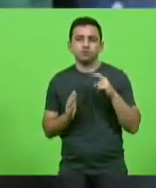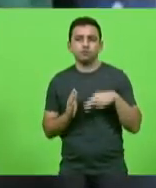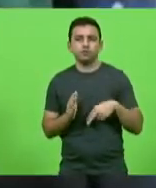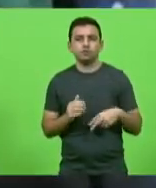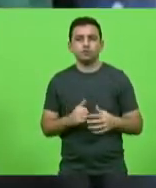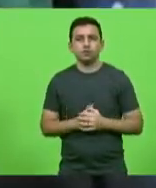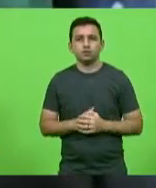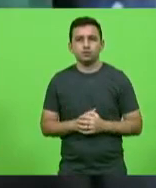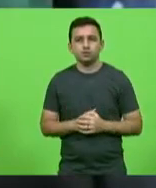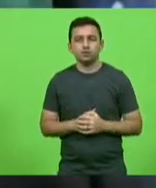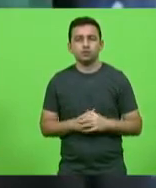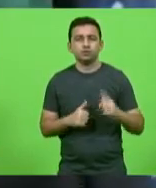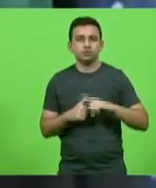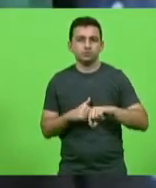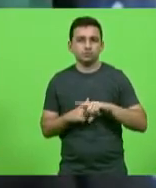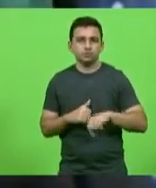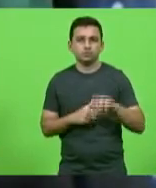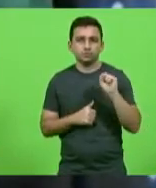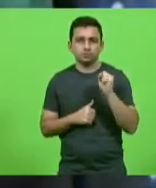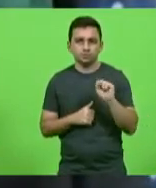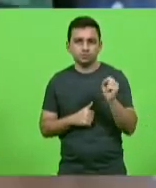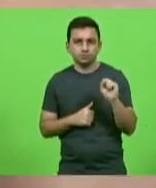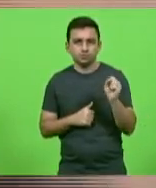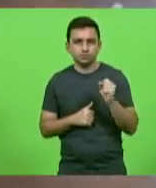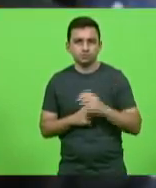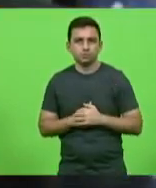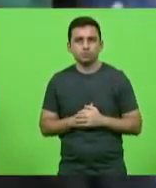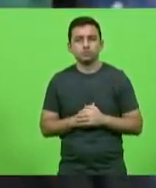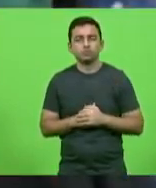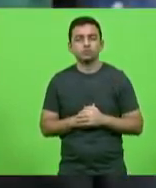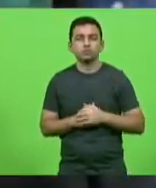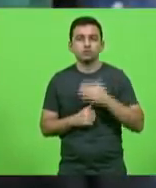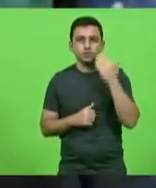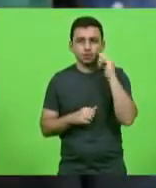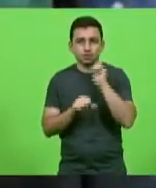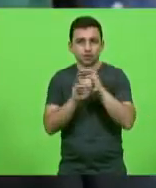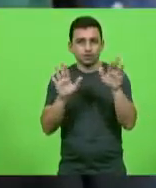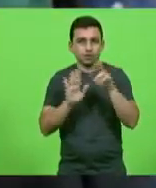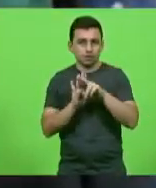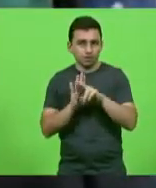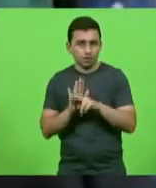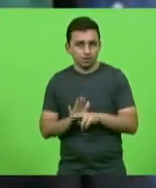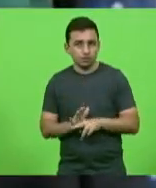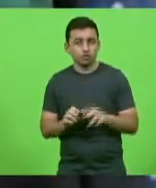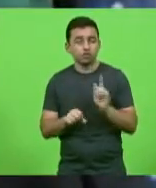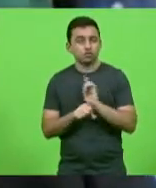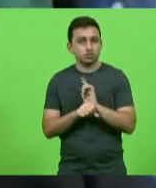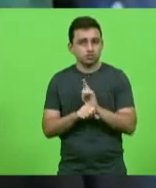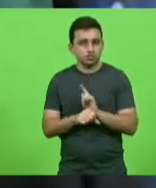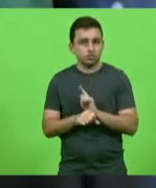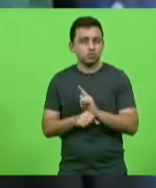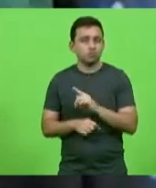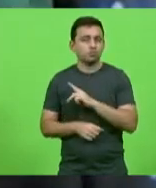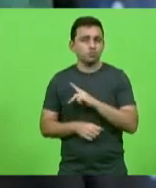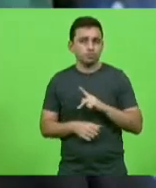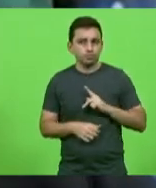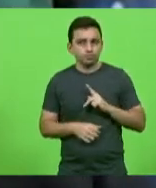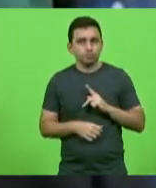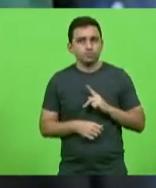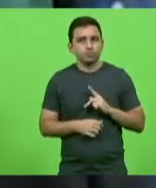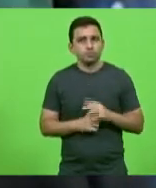ler na íntegra o artigo 8º diz o seguinte fazem interpretação de normas como cês tão públicos até